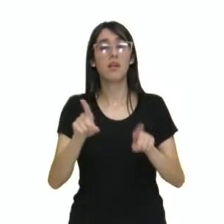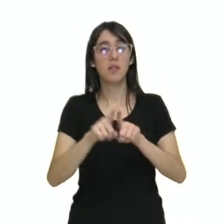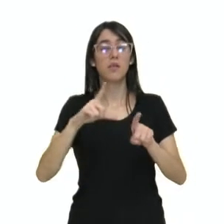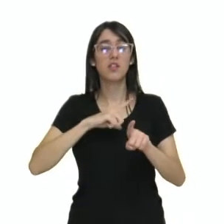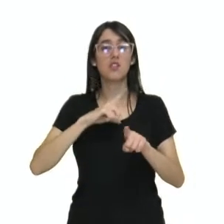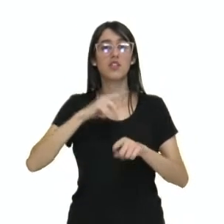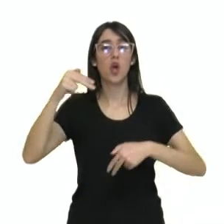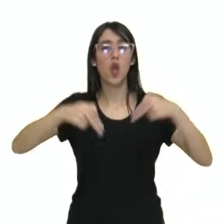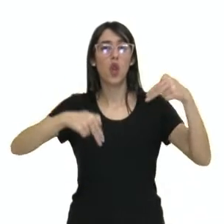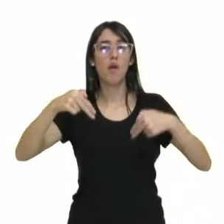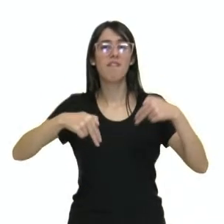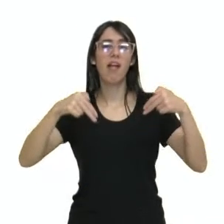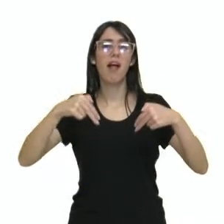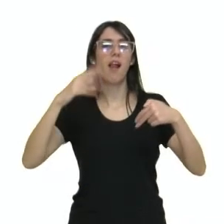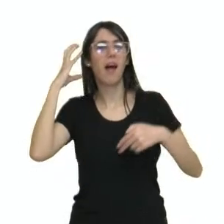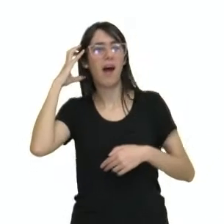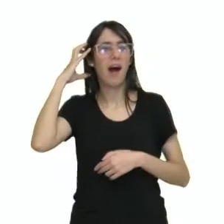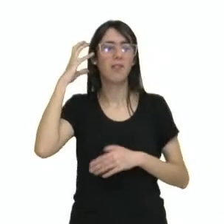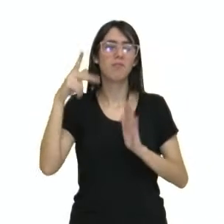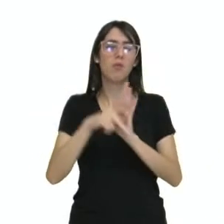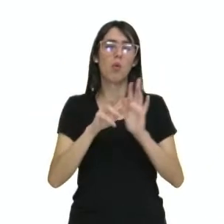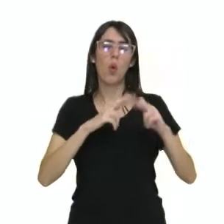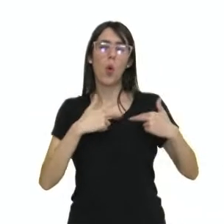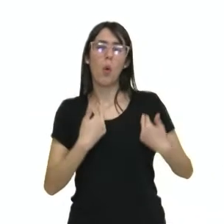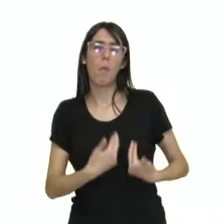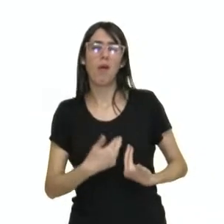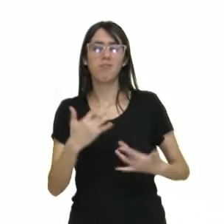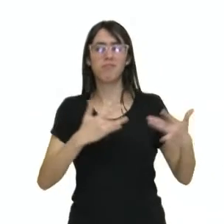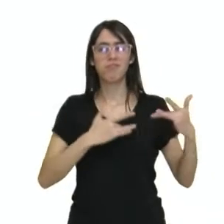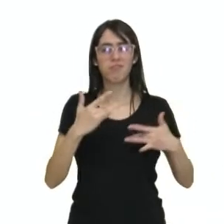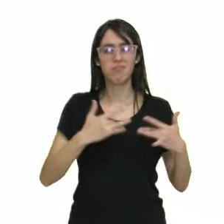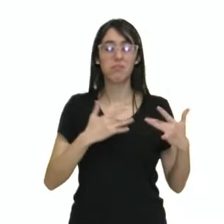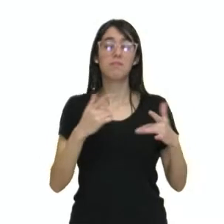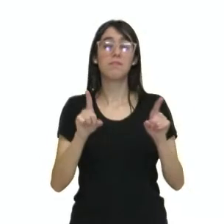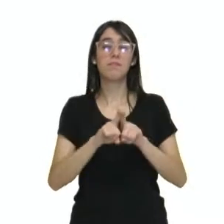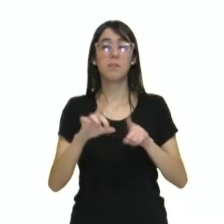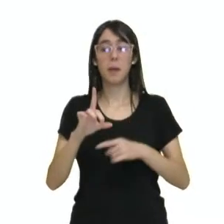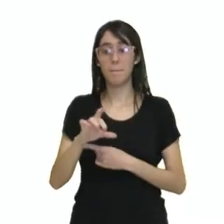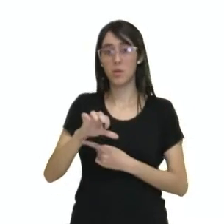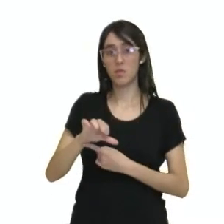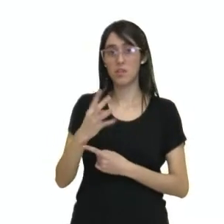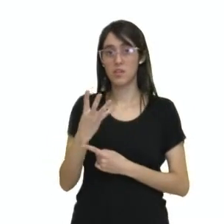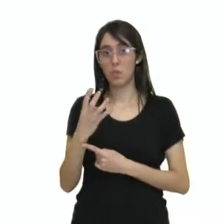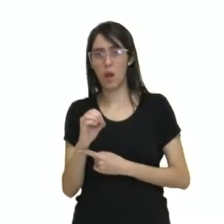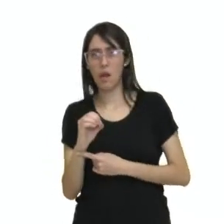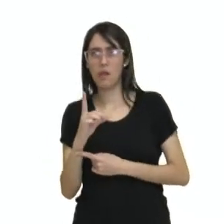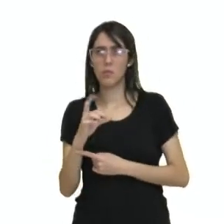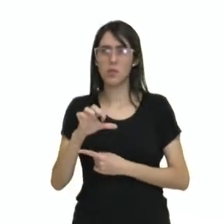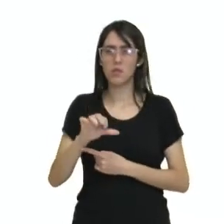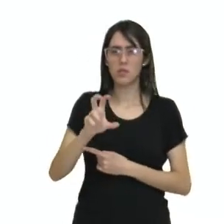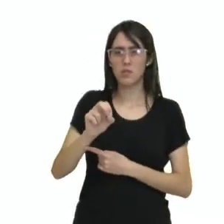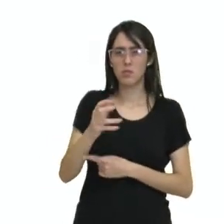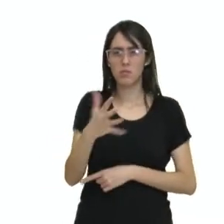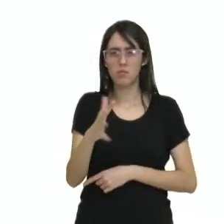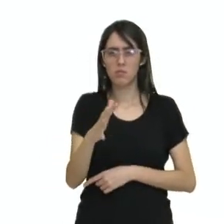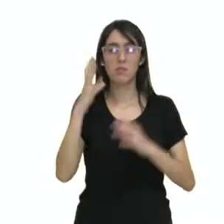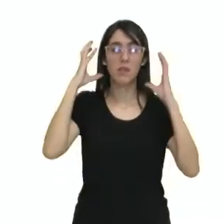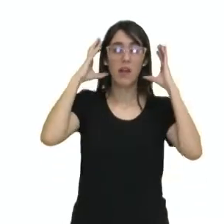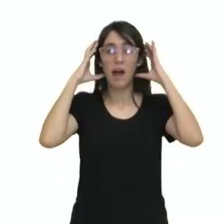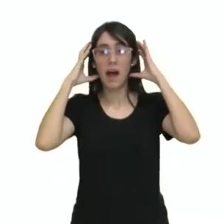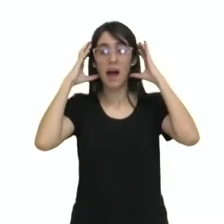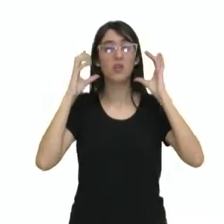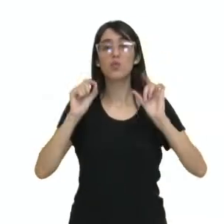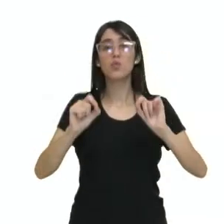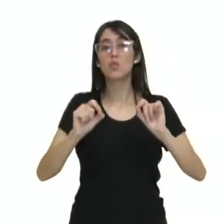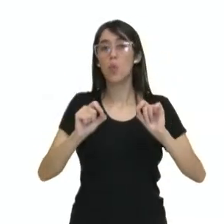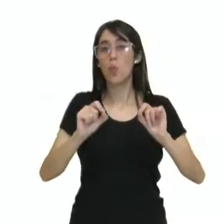temas românticos, né? Vai surgir nesse período. E nas décadas de 1940 e 50, a Rádio Nacional